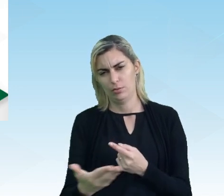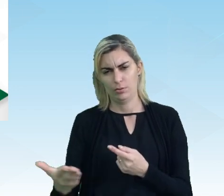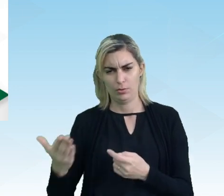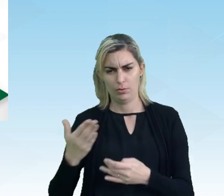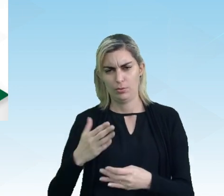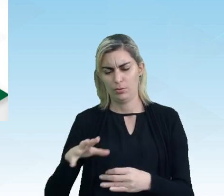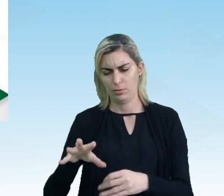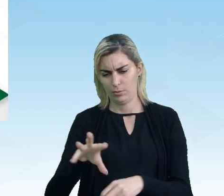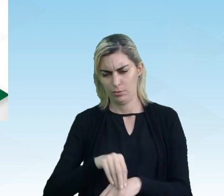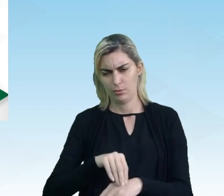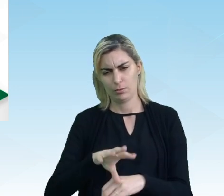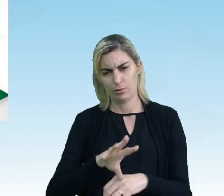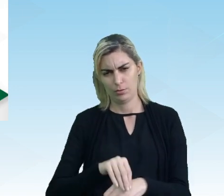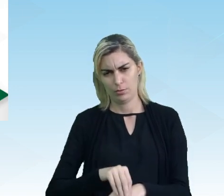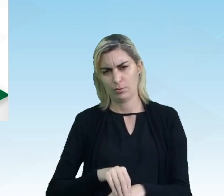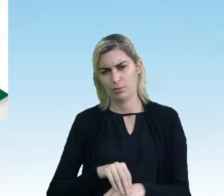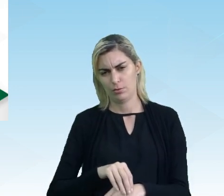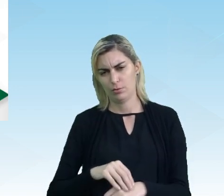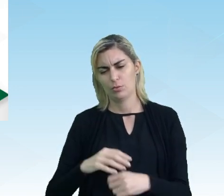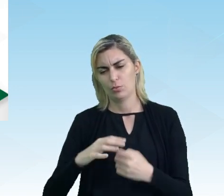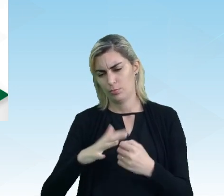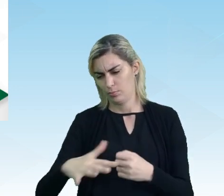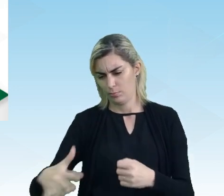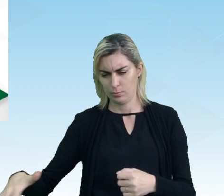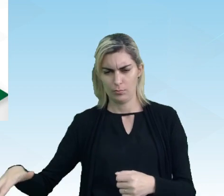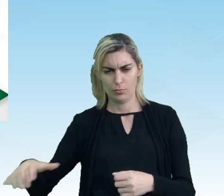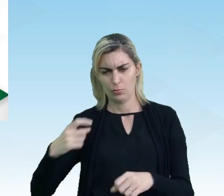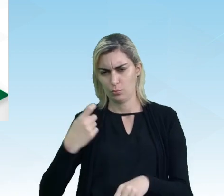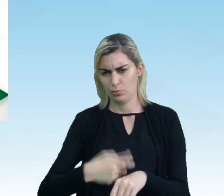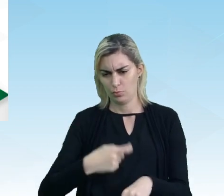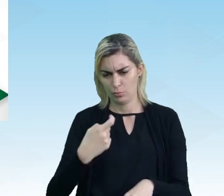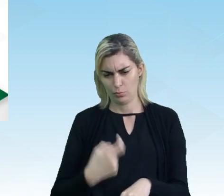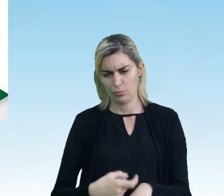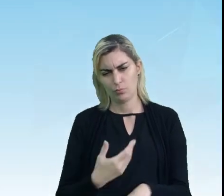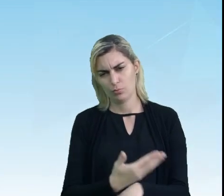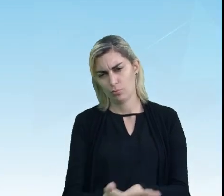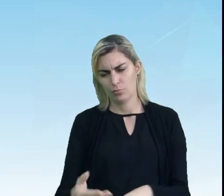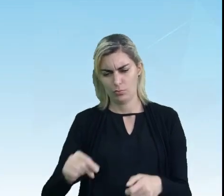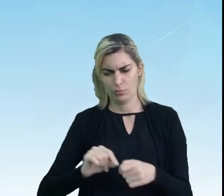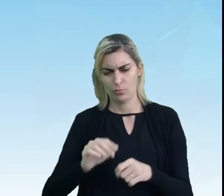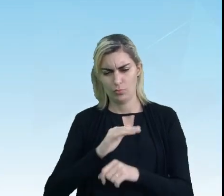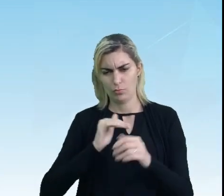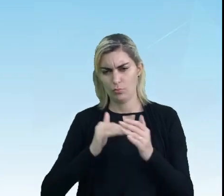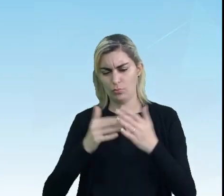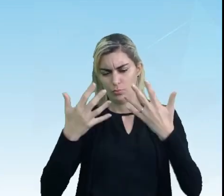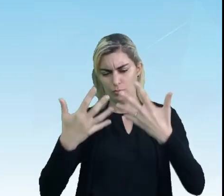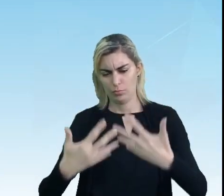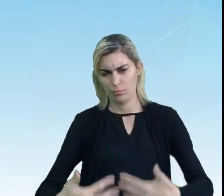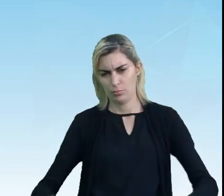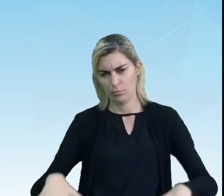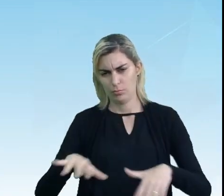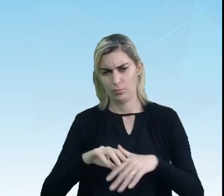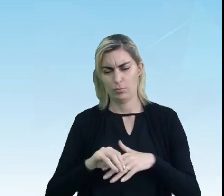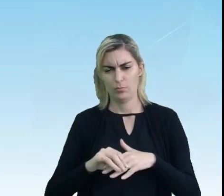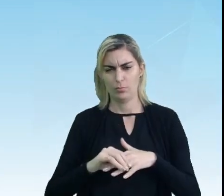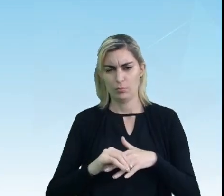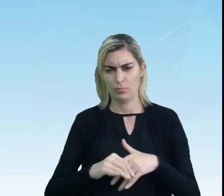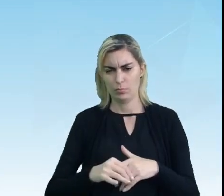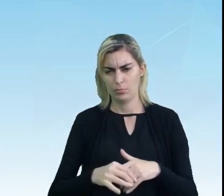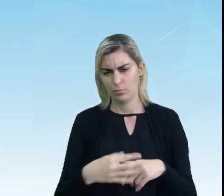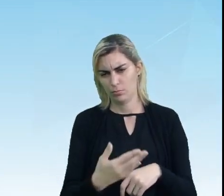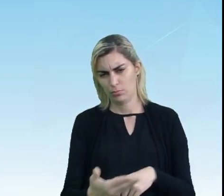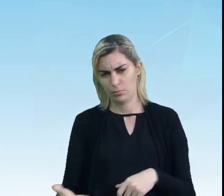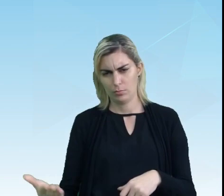pela absorção do oceano e do solo, tá? Isso é feito tudo naturalmente. E com